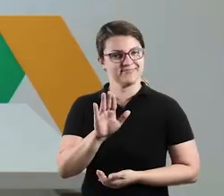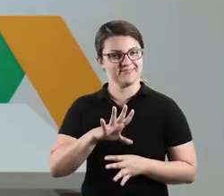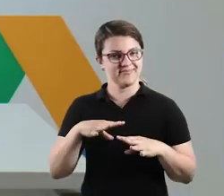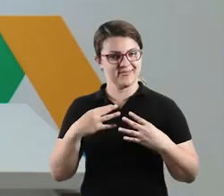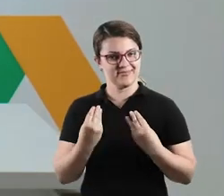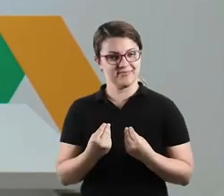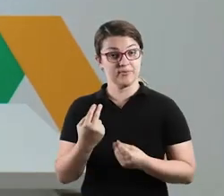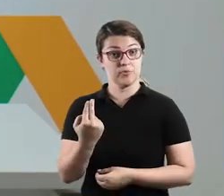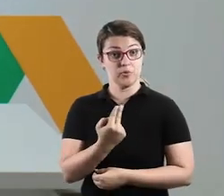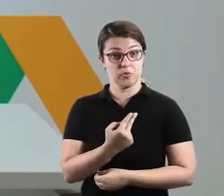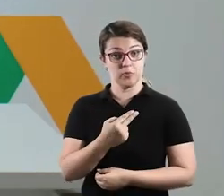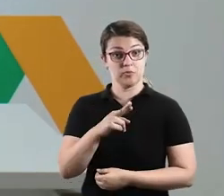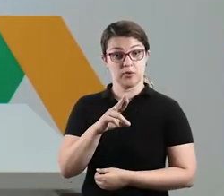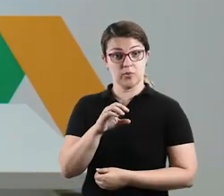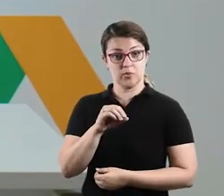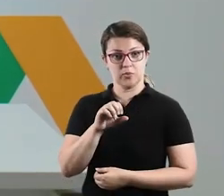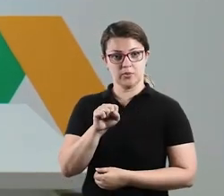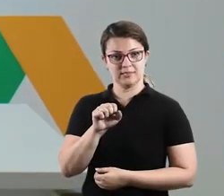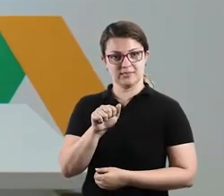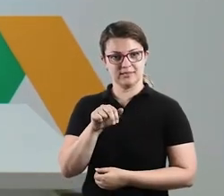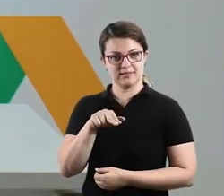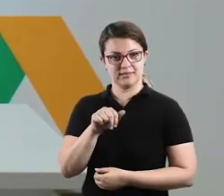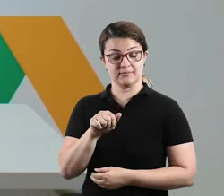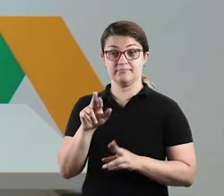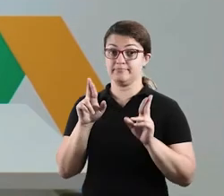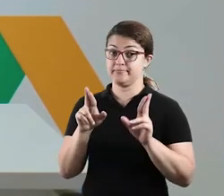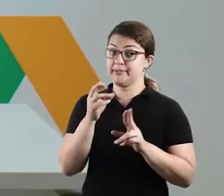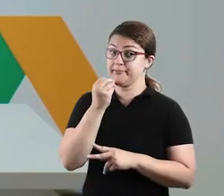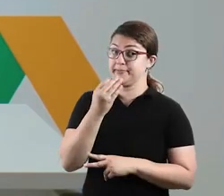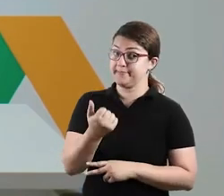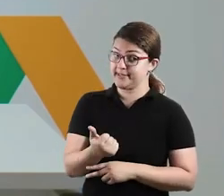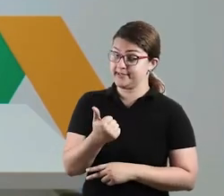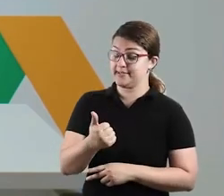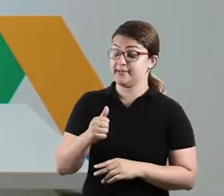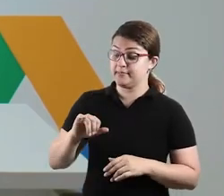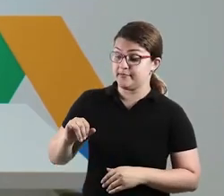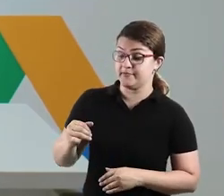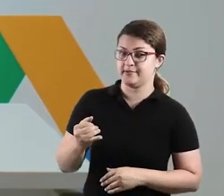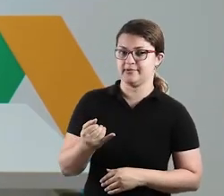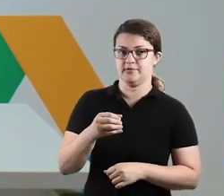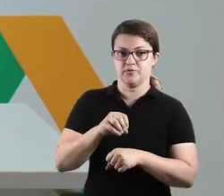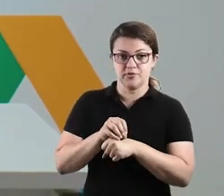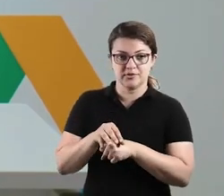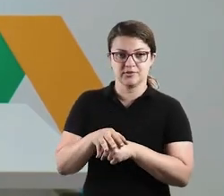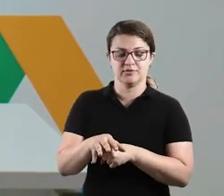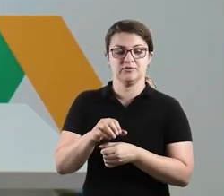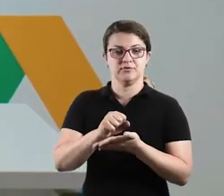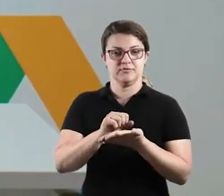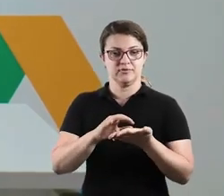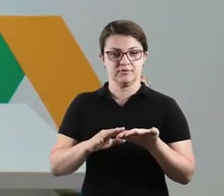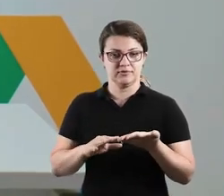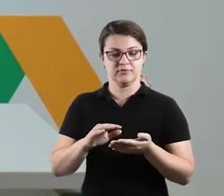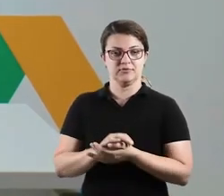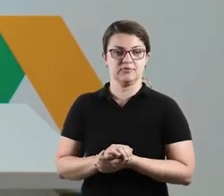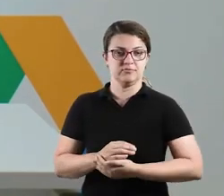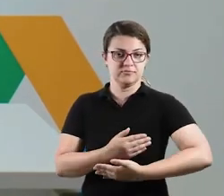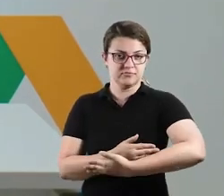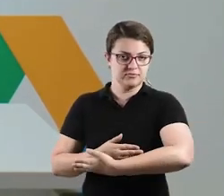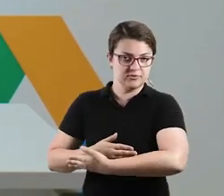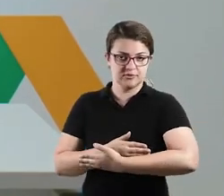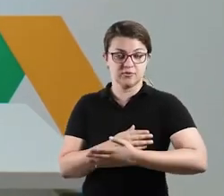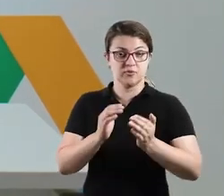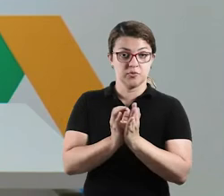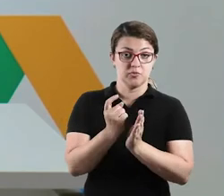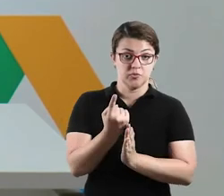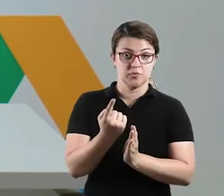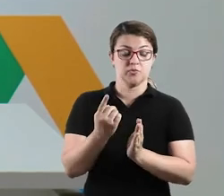Oi família, eu sou a professora Rosana, espero que vocês estejam bem e aproveitando as nossas sugestões de atividades para trabalhar com o berçário 1, 2